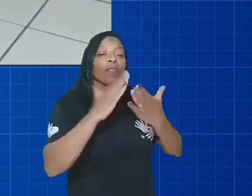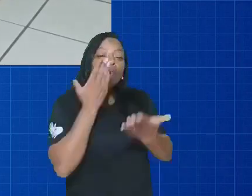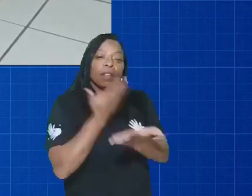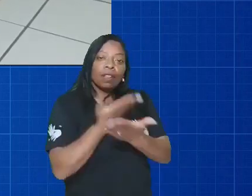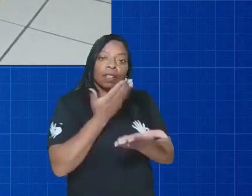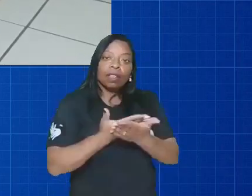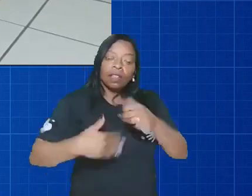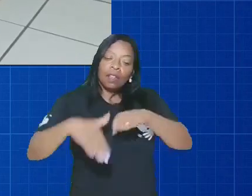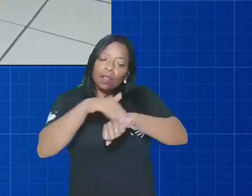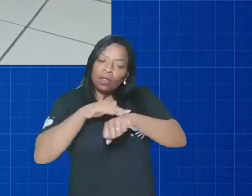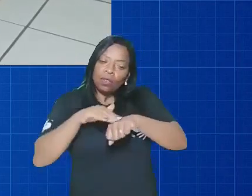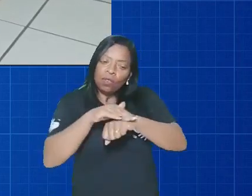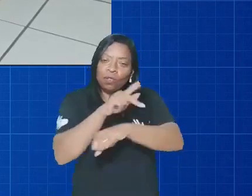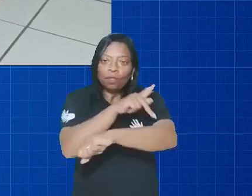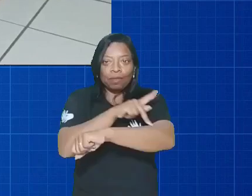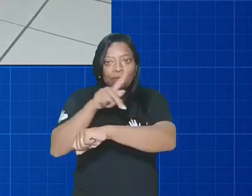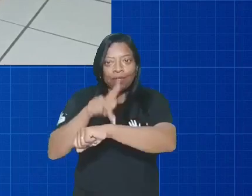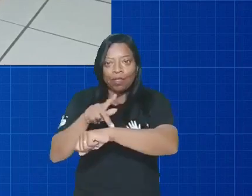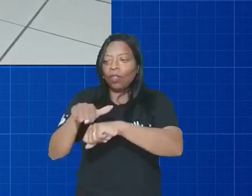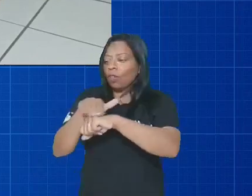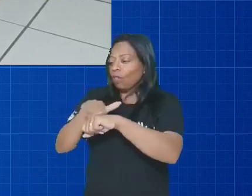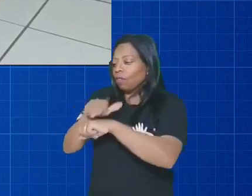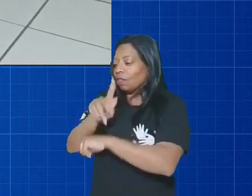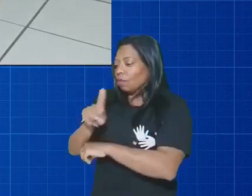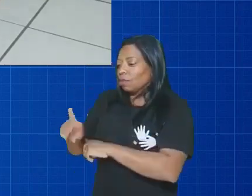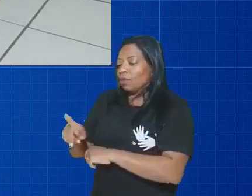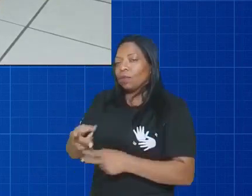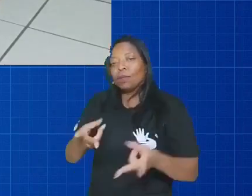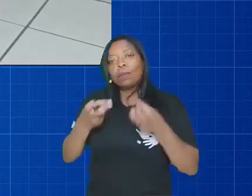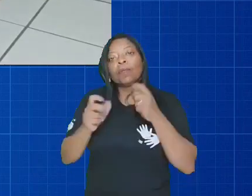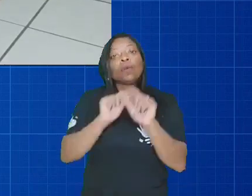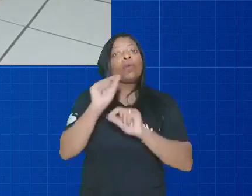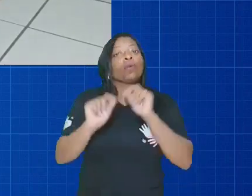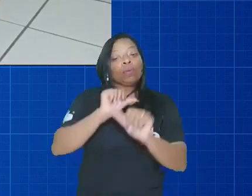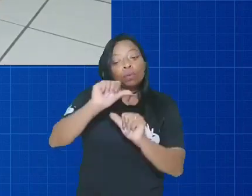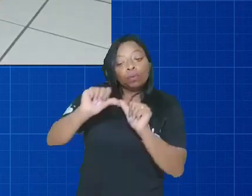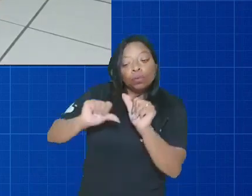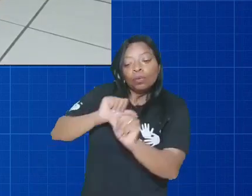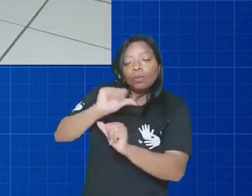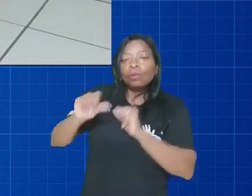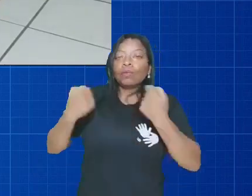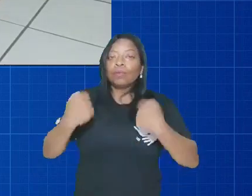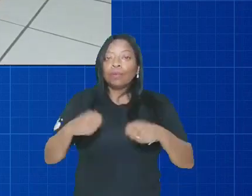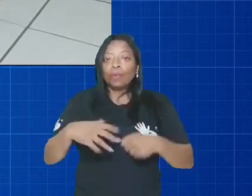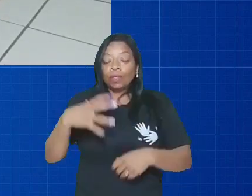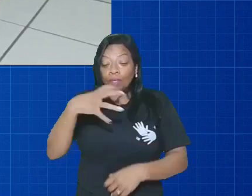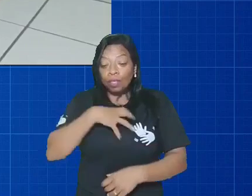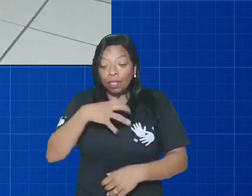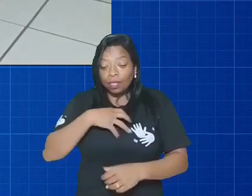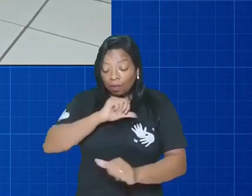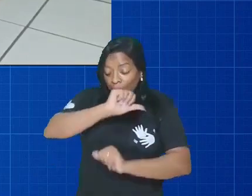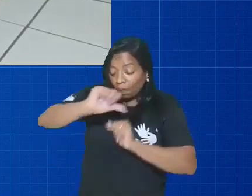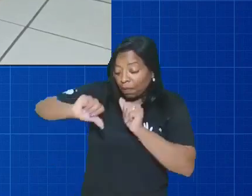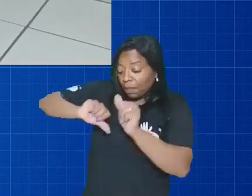alinho questões com a professora e não está mudando, não está mudando. Então, calma aí, vou respirar fundo. Acho que o negócio aqui é de dentro